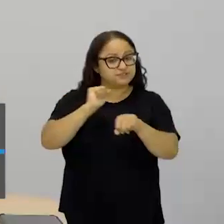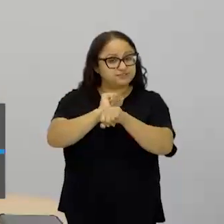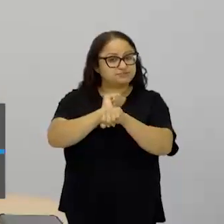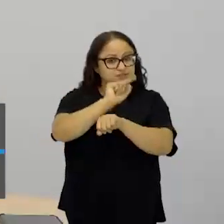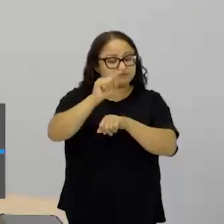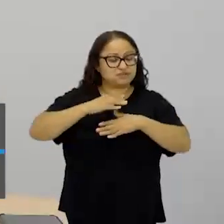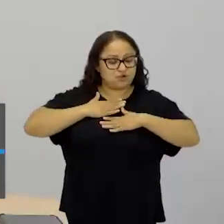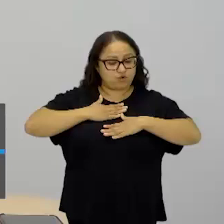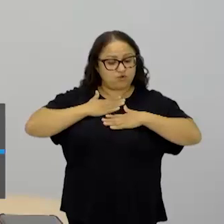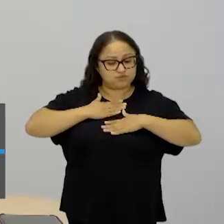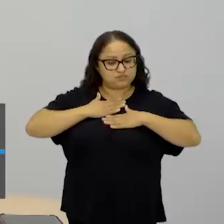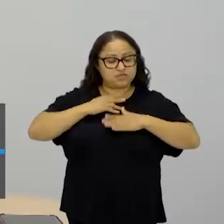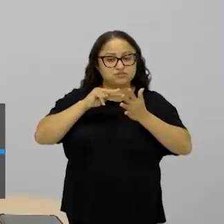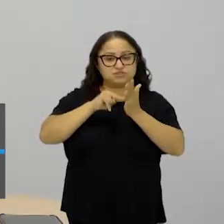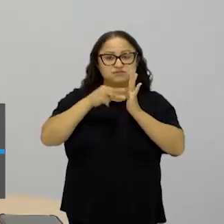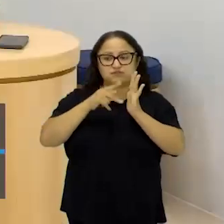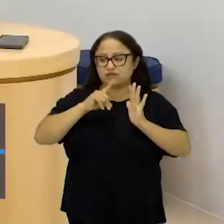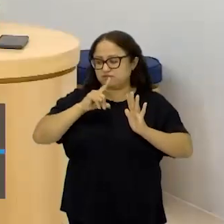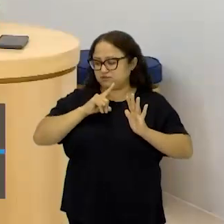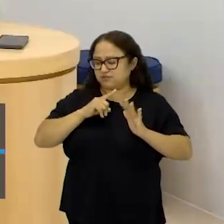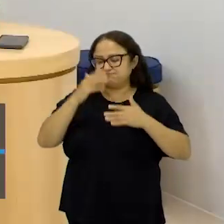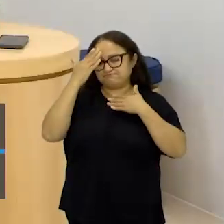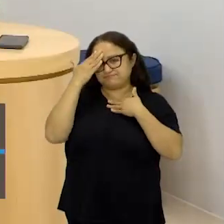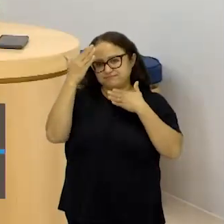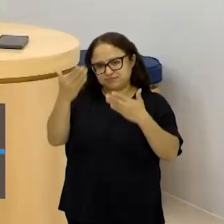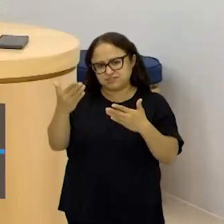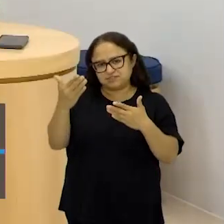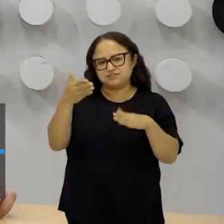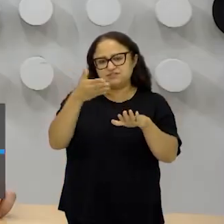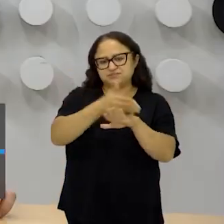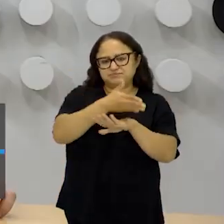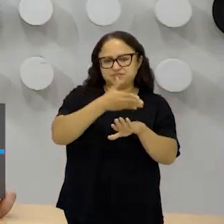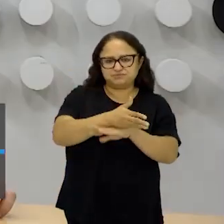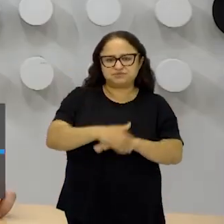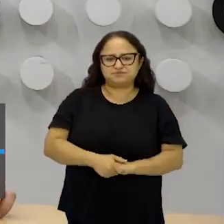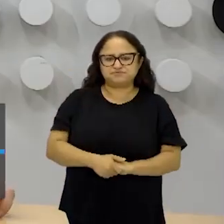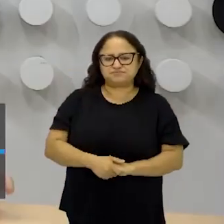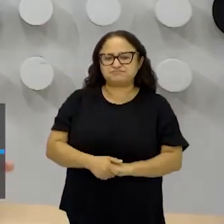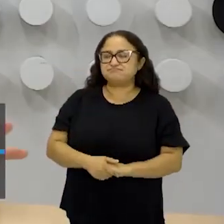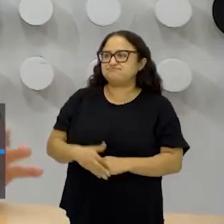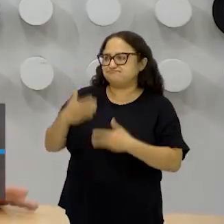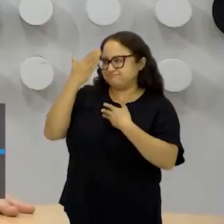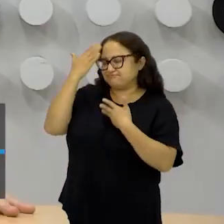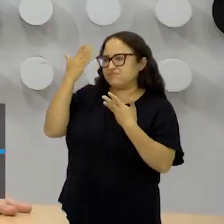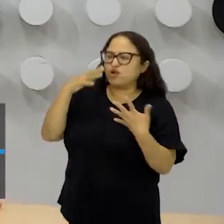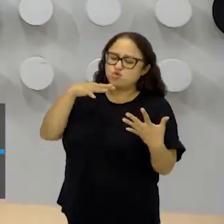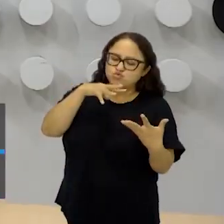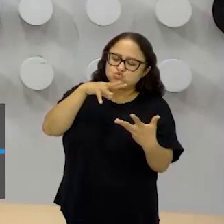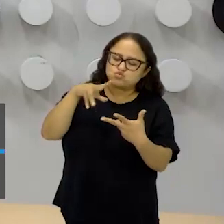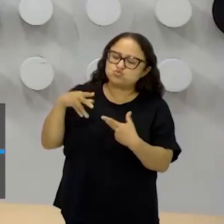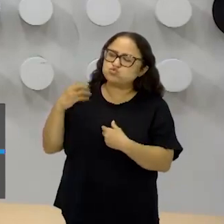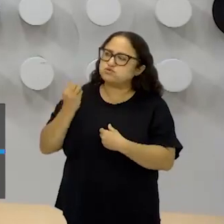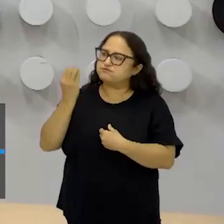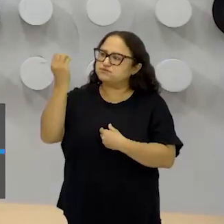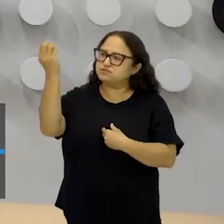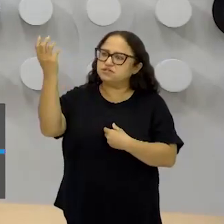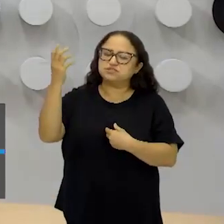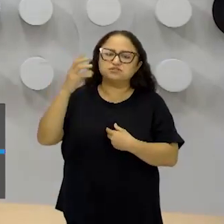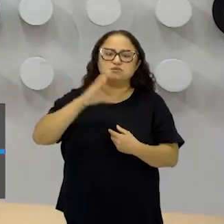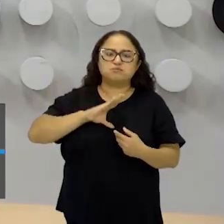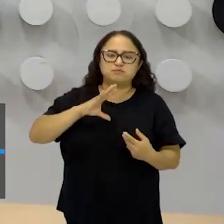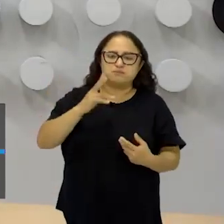gostado, que tenha feito sentido para vocês, professor Mauro. Agradeço pela participação. Eu que agradeço pela viagem no mundo da língua portuguesa. Quem pensa